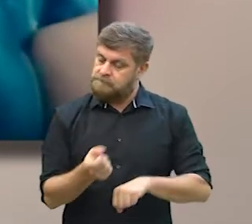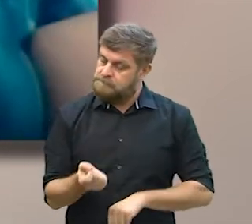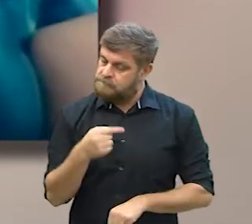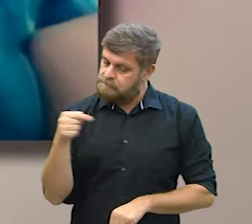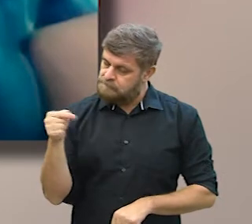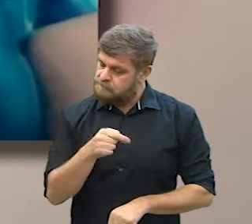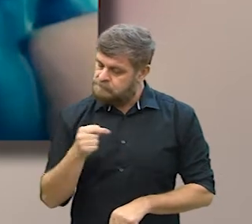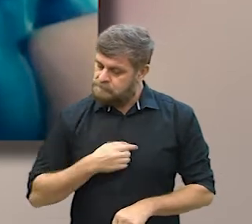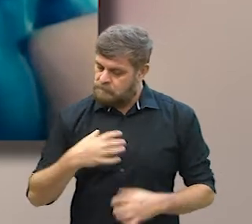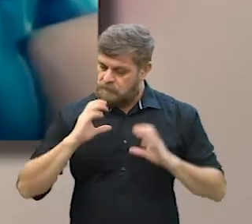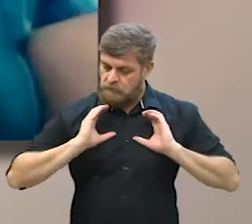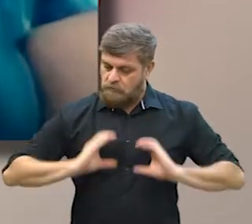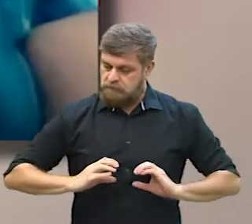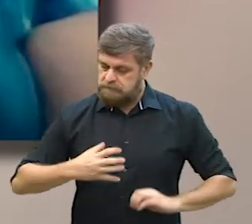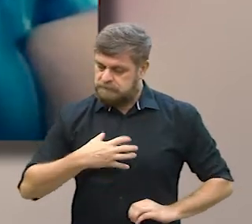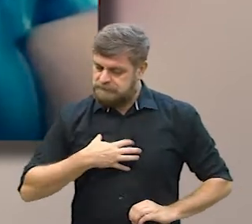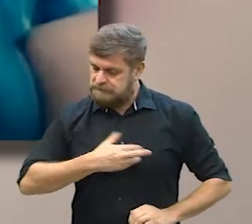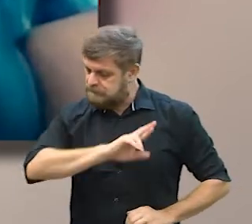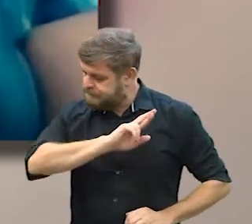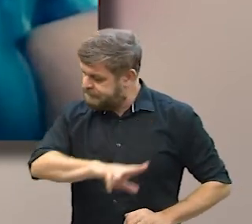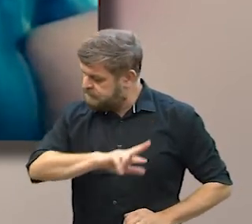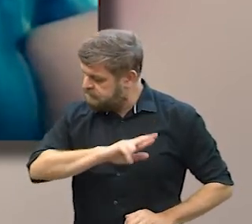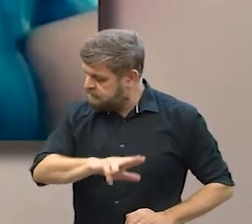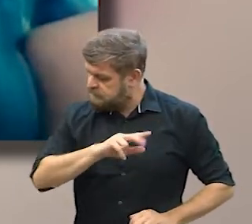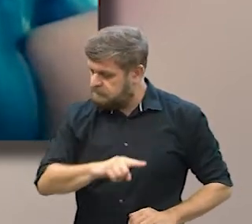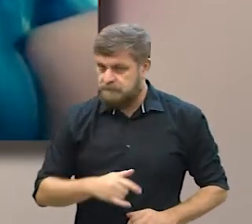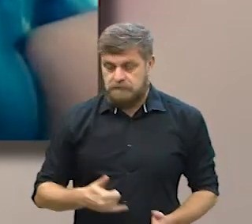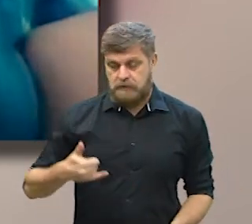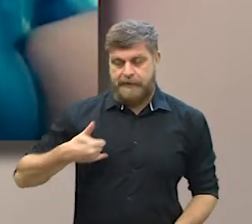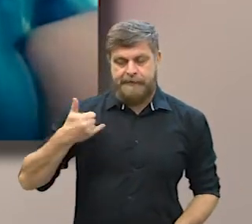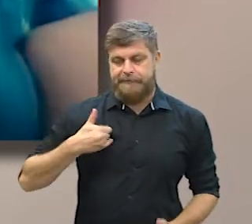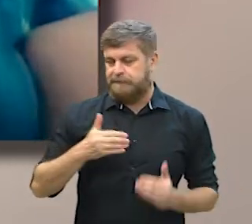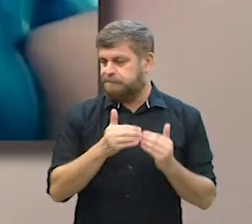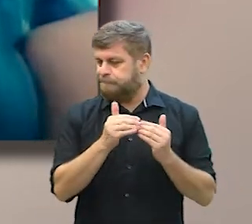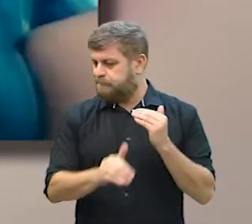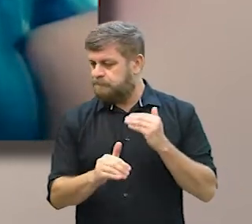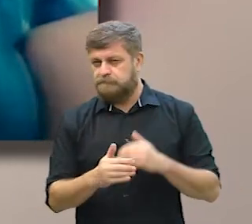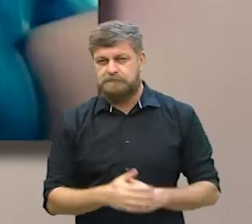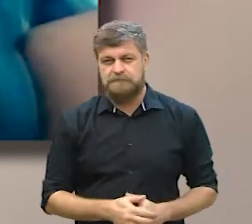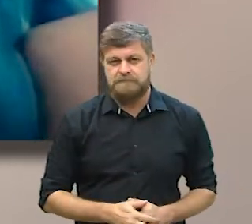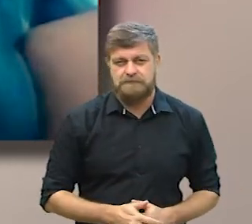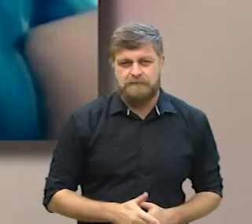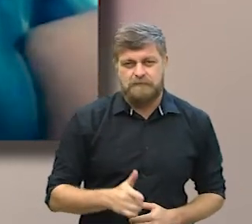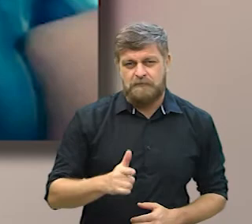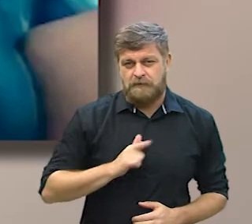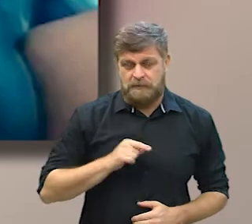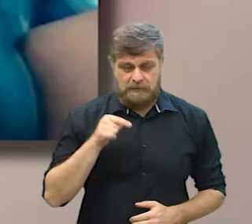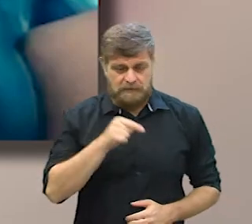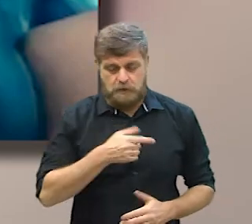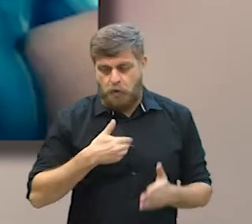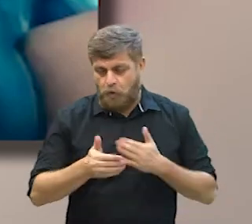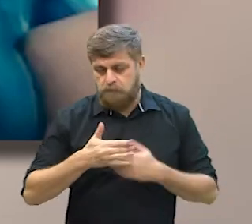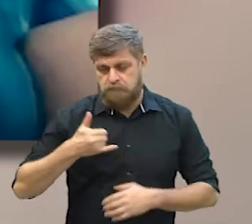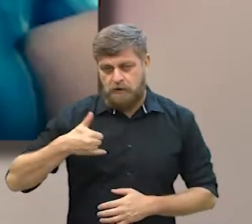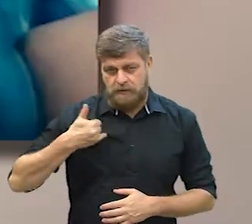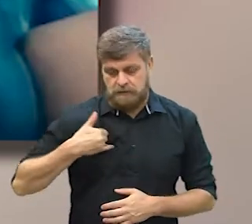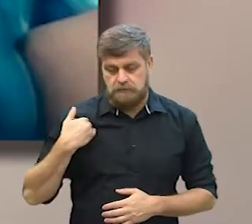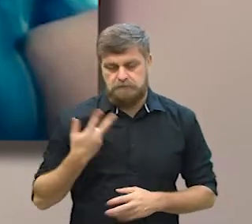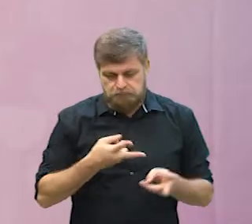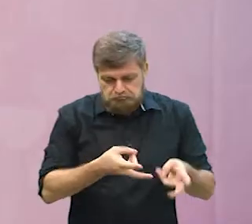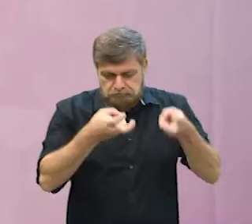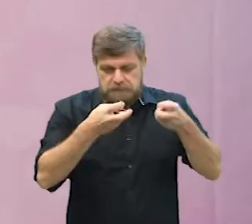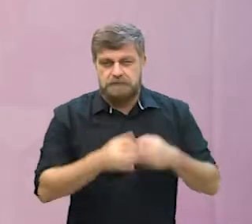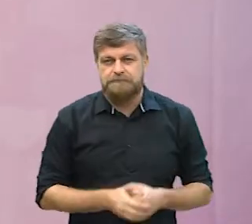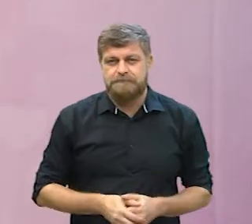essa criança não está tendo um comportamento do que é esperado para a infância, né? Seja qual for a idade que ela